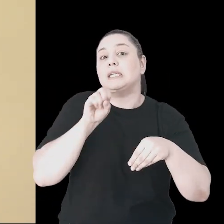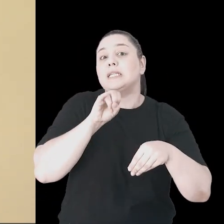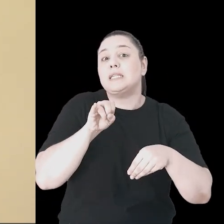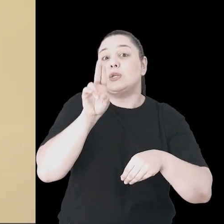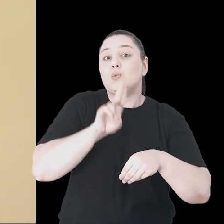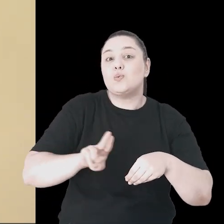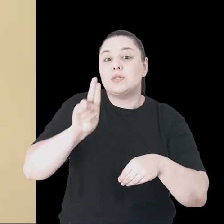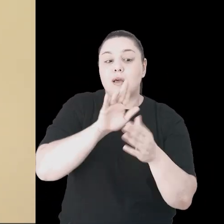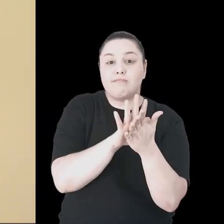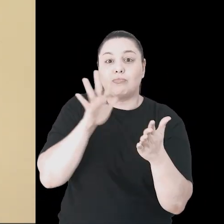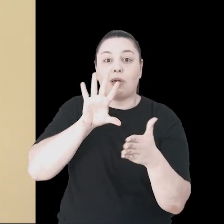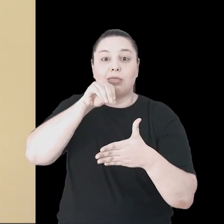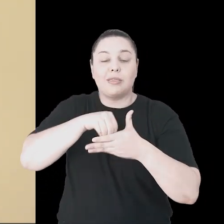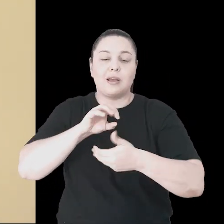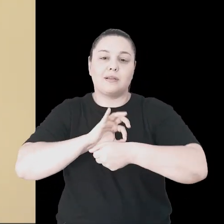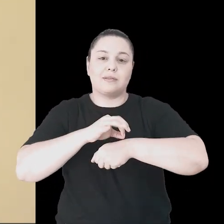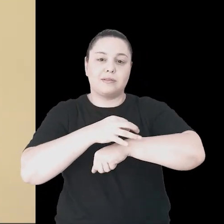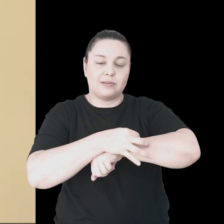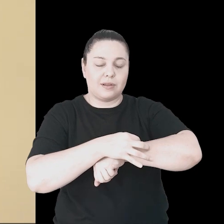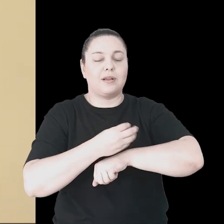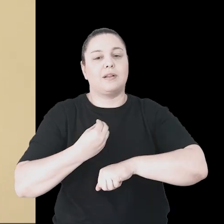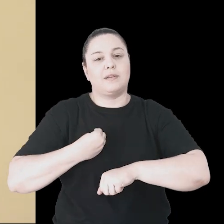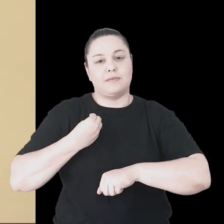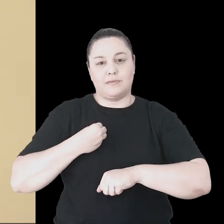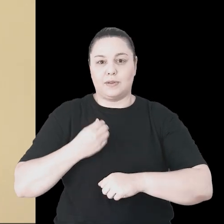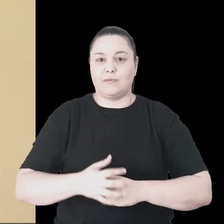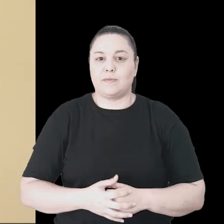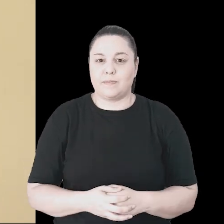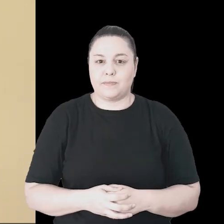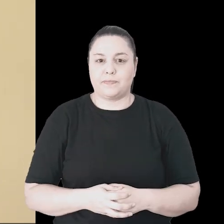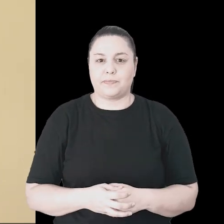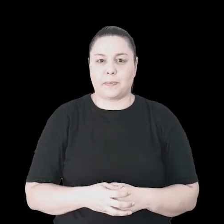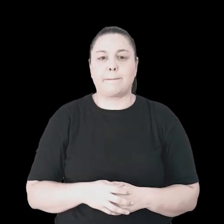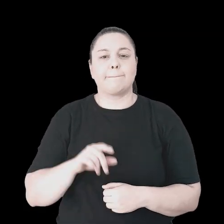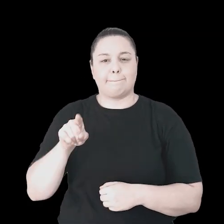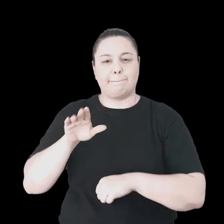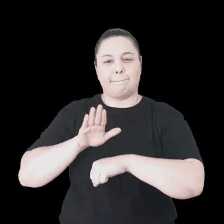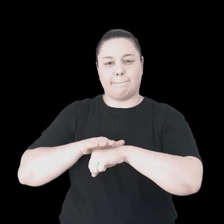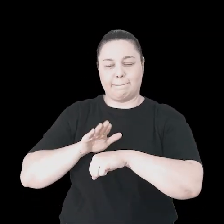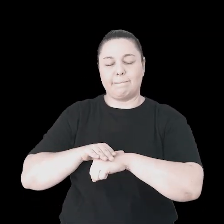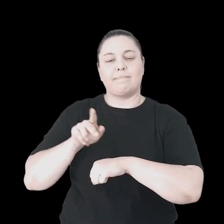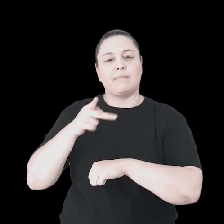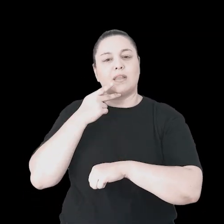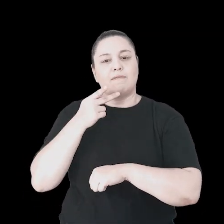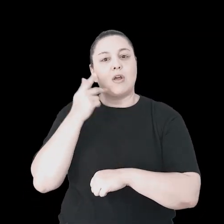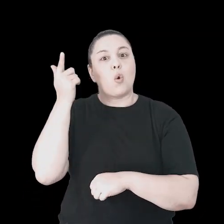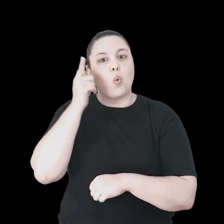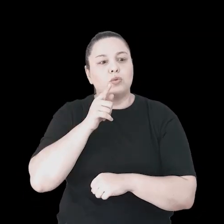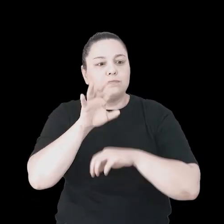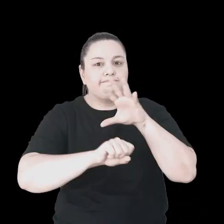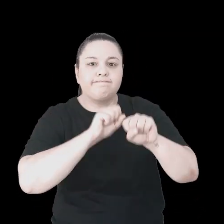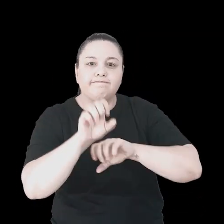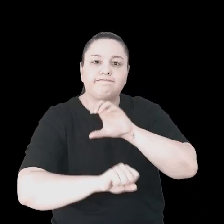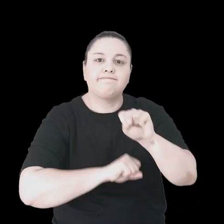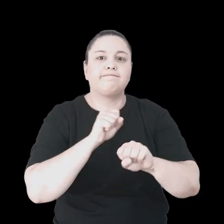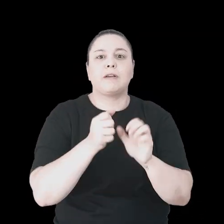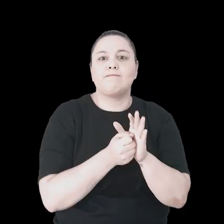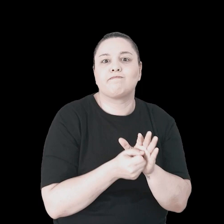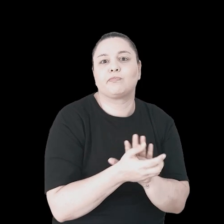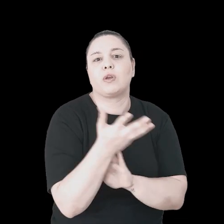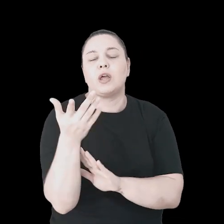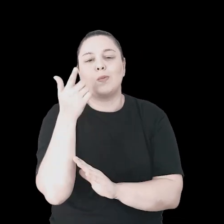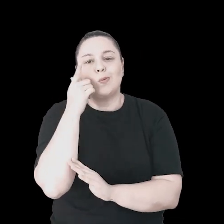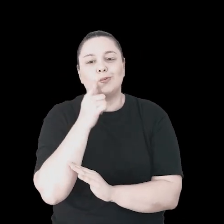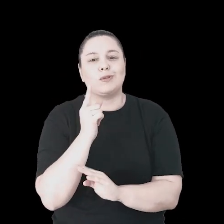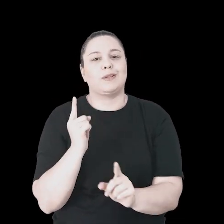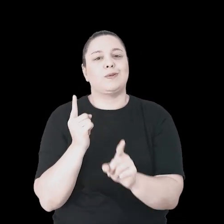muito menos prejudiciais quando iluminadas em células vivas. Shimomura relata ter coletado cerca de 850